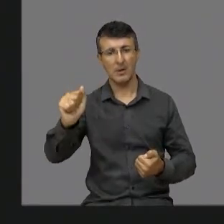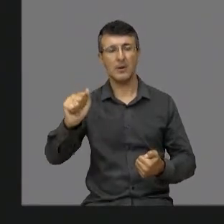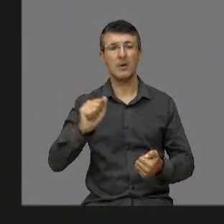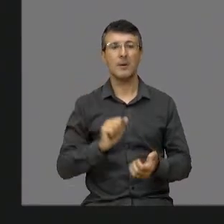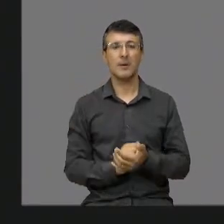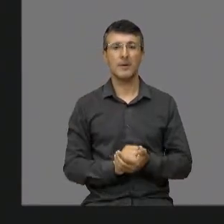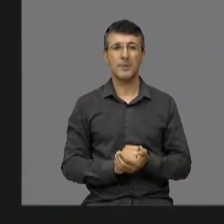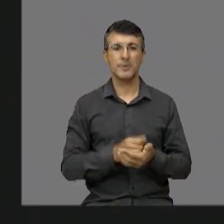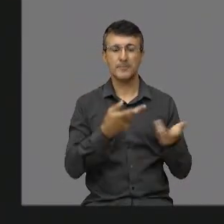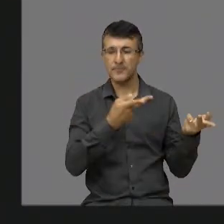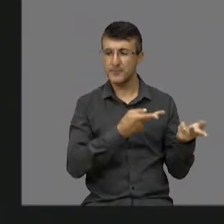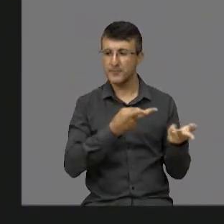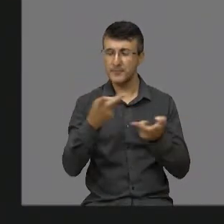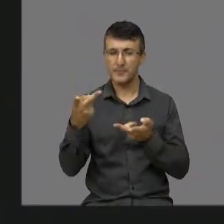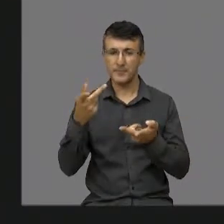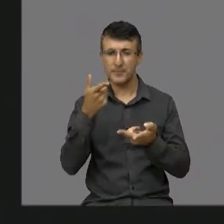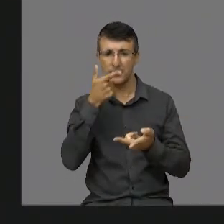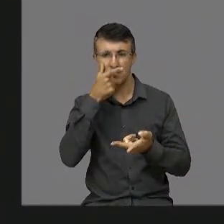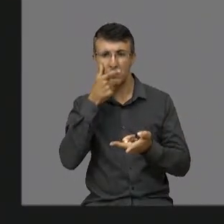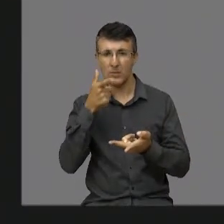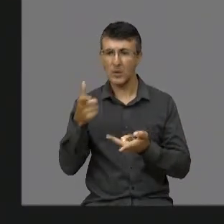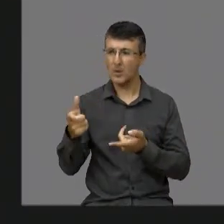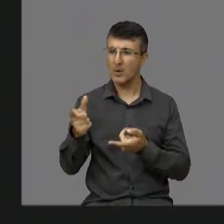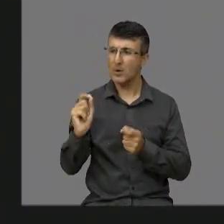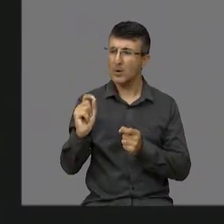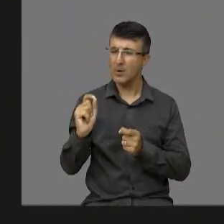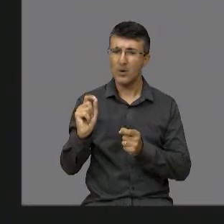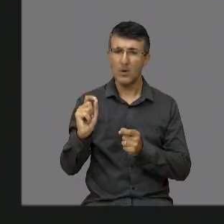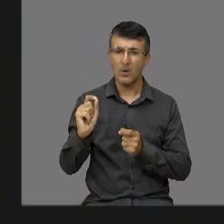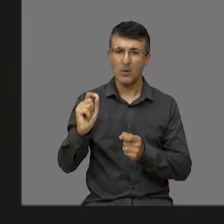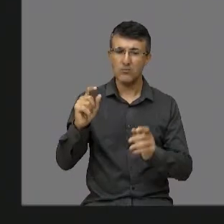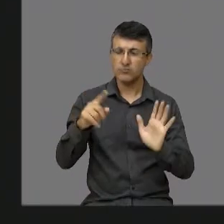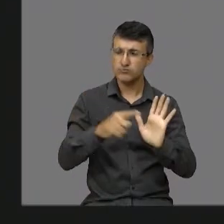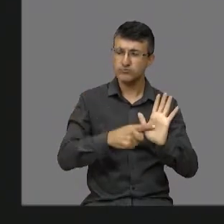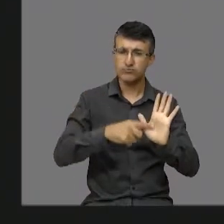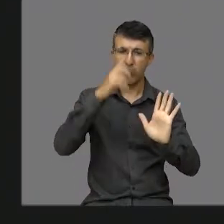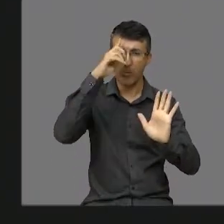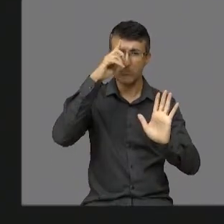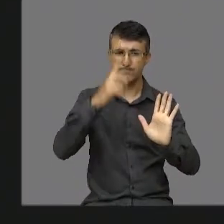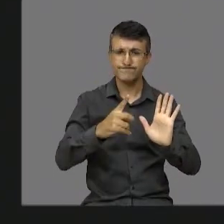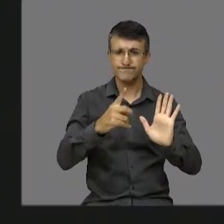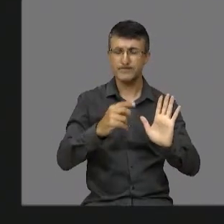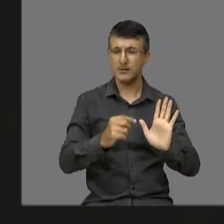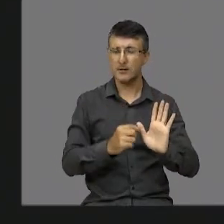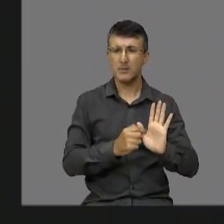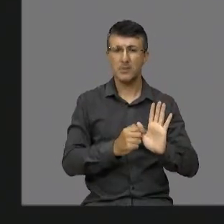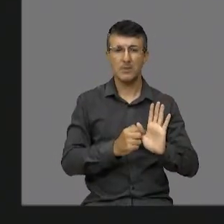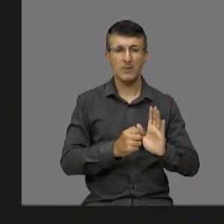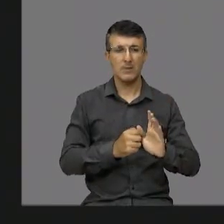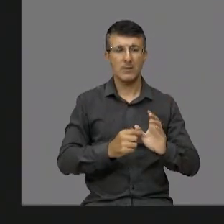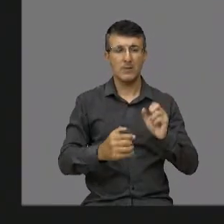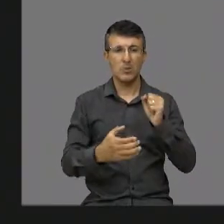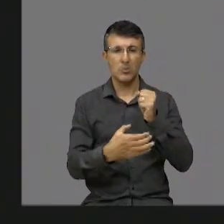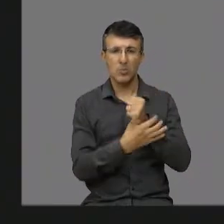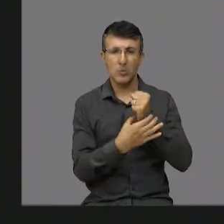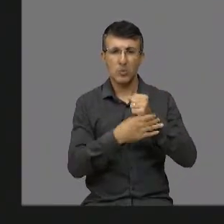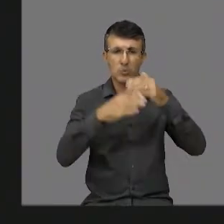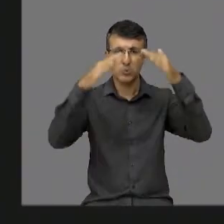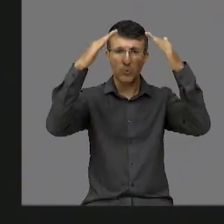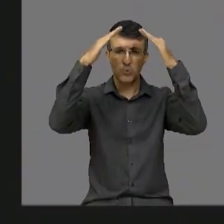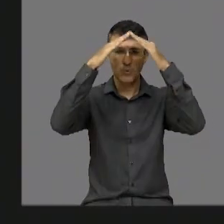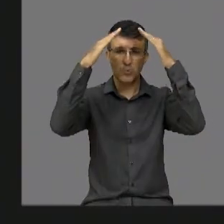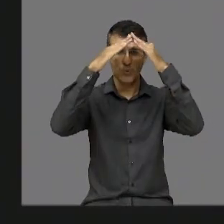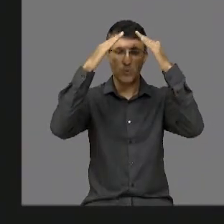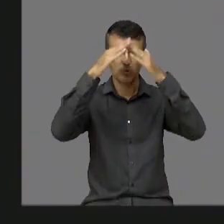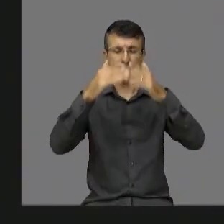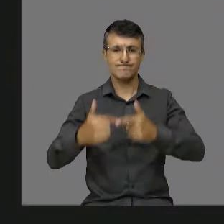familiar, para verificar o cumprimento das medidas protetivas de urgência determinadas pela Justiça e reprimir eventuais